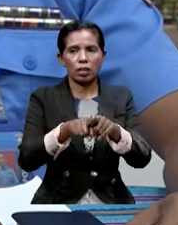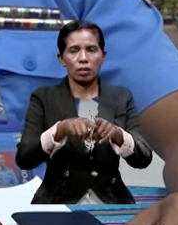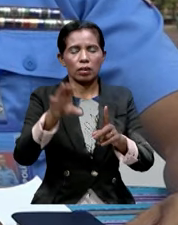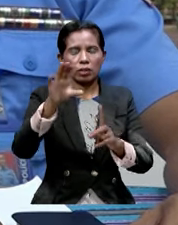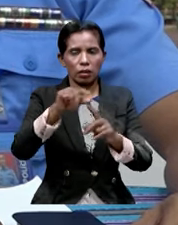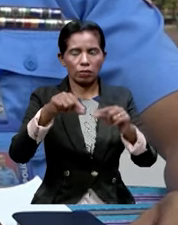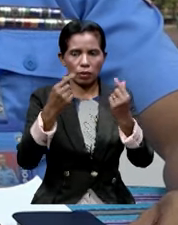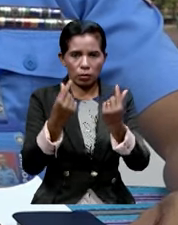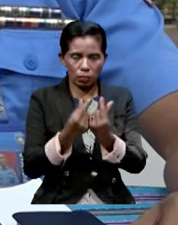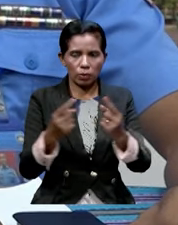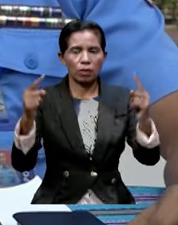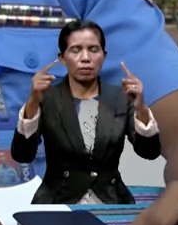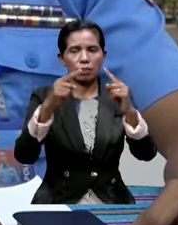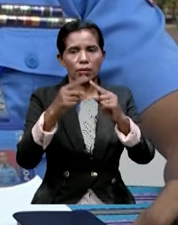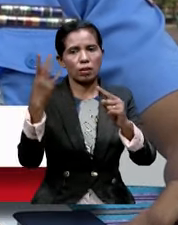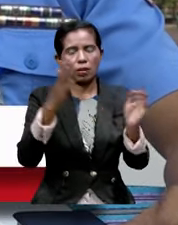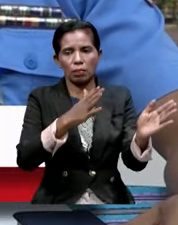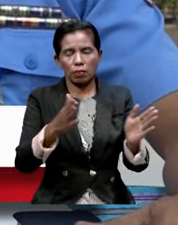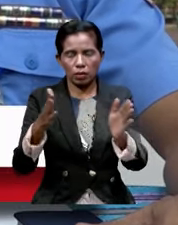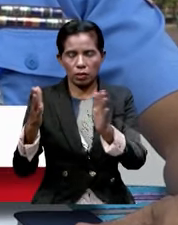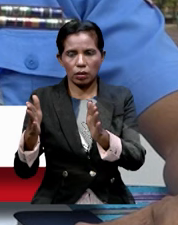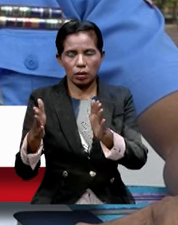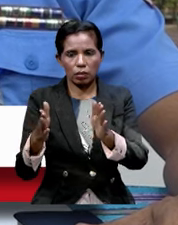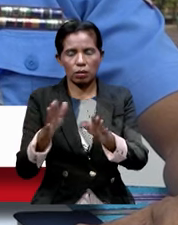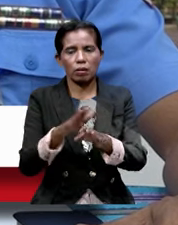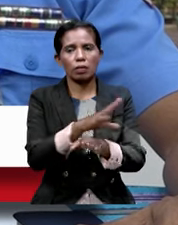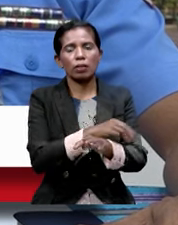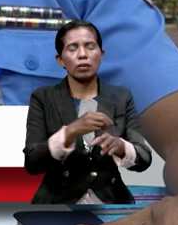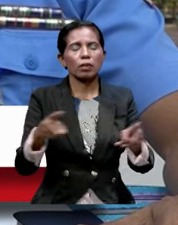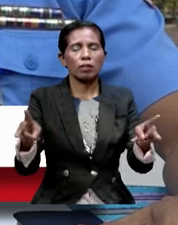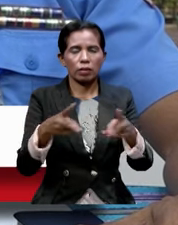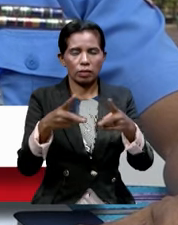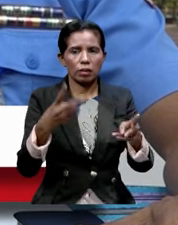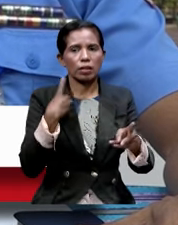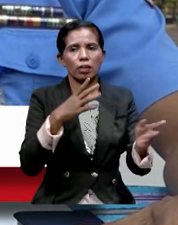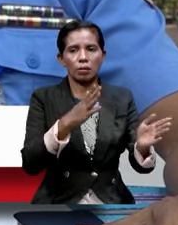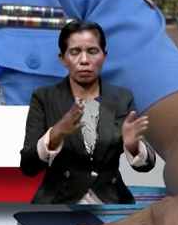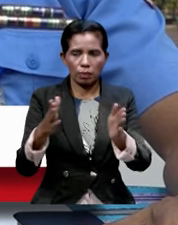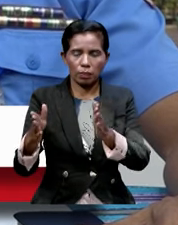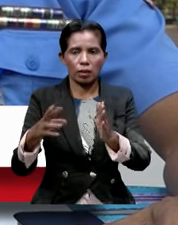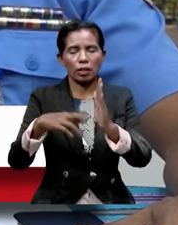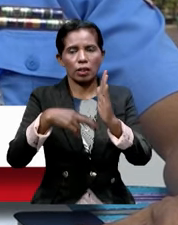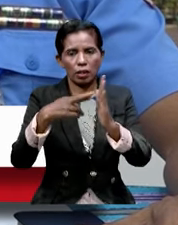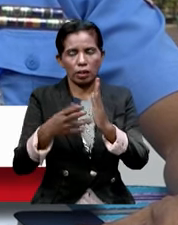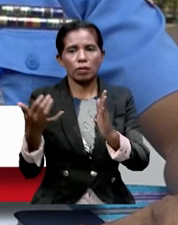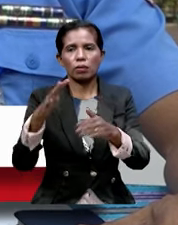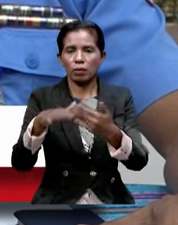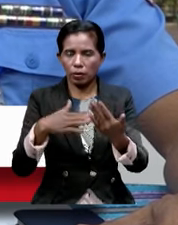vai a processo de recrutamento urian. Kita prepara hela kriteria sira